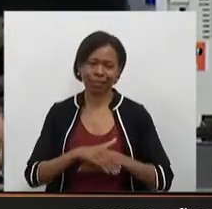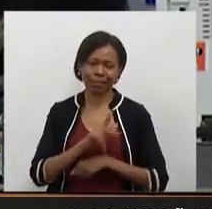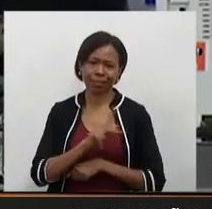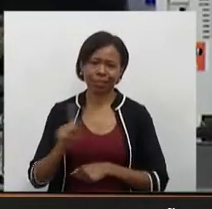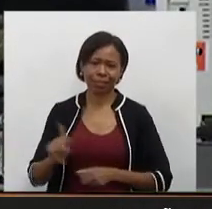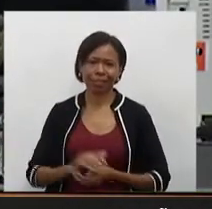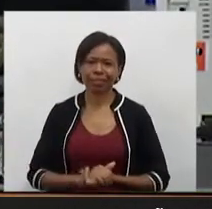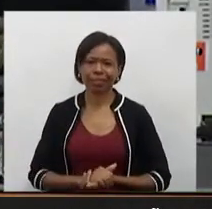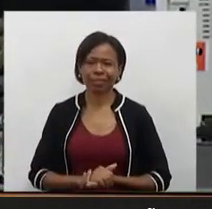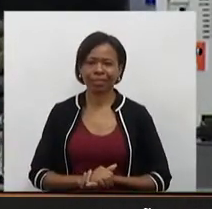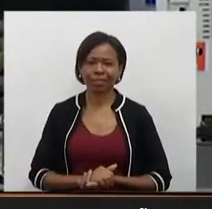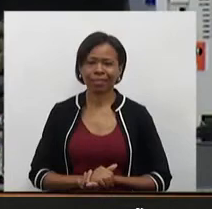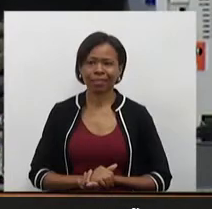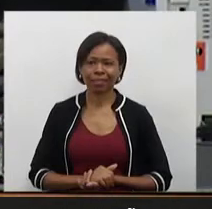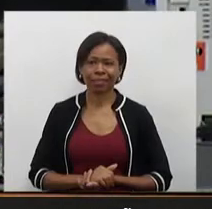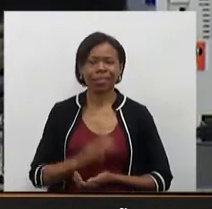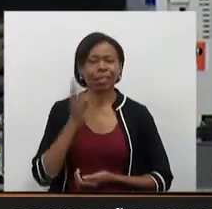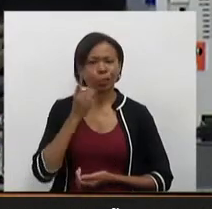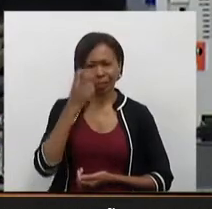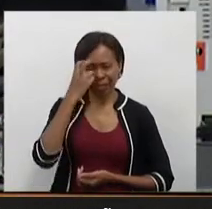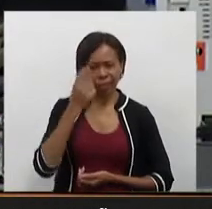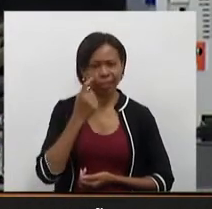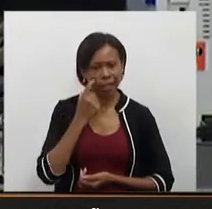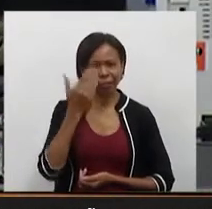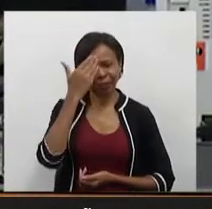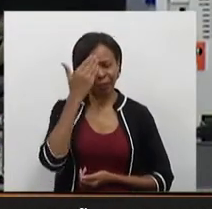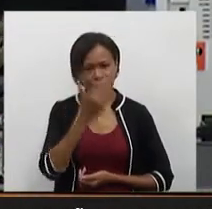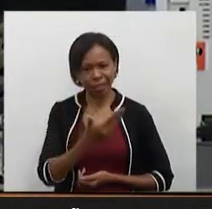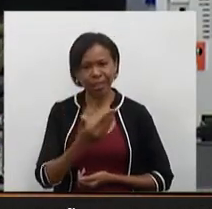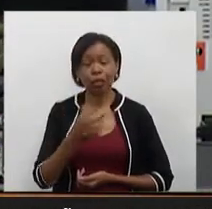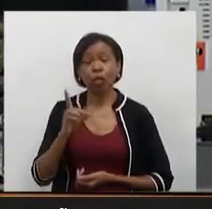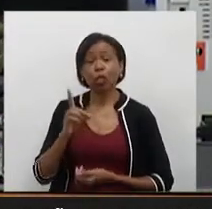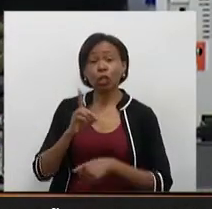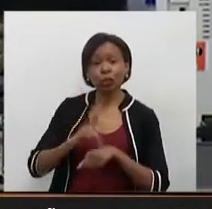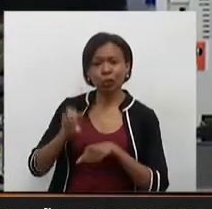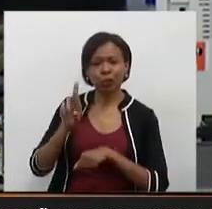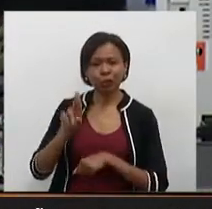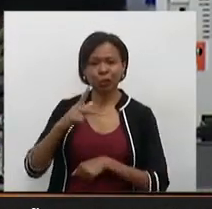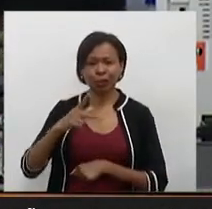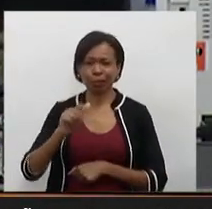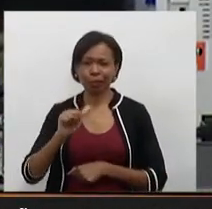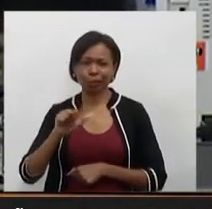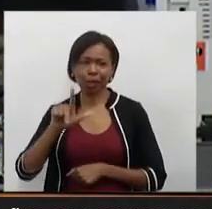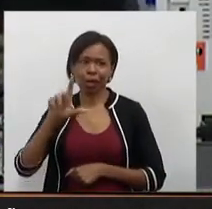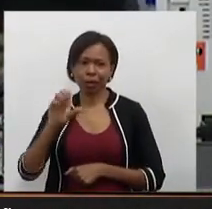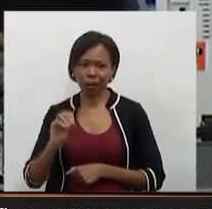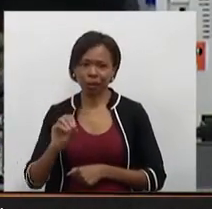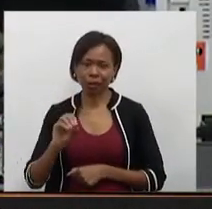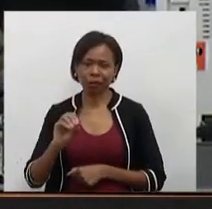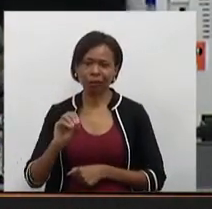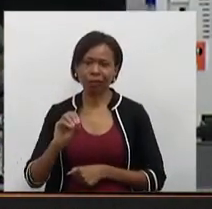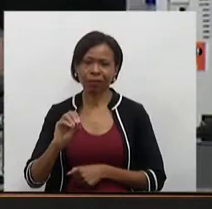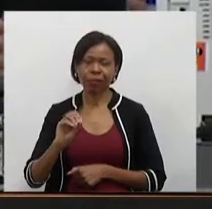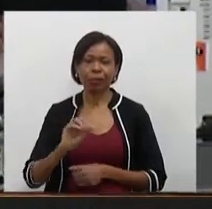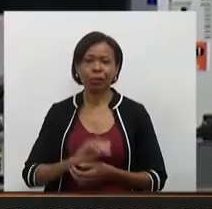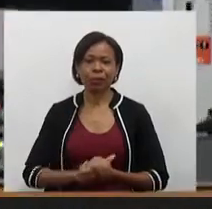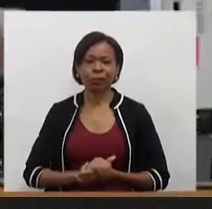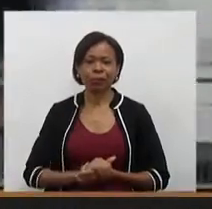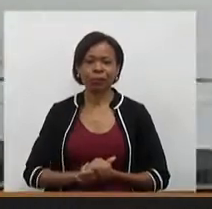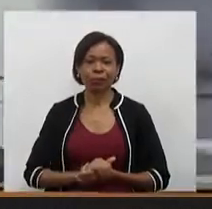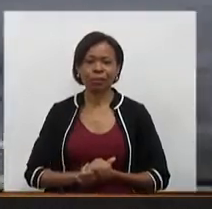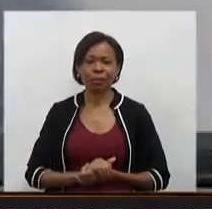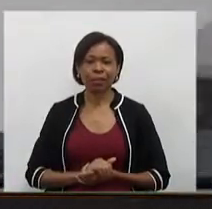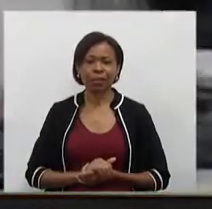Obrigado, deputado Zé Guilherme. Deputado doutor Paulo, antes de passar aqui também para o nosso subsecretário de Direitos Humanos, né,